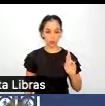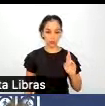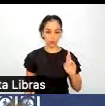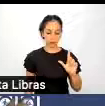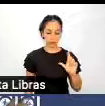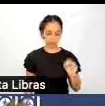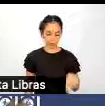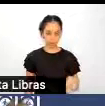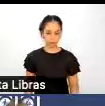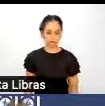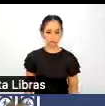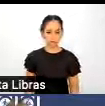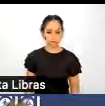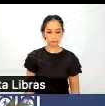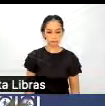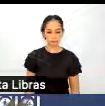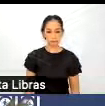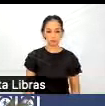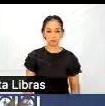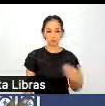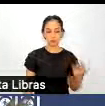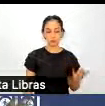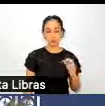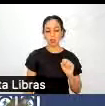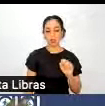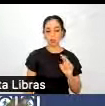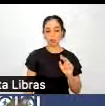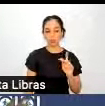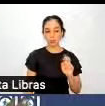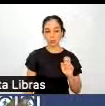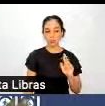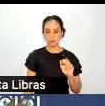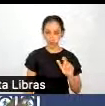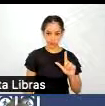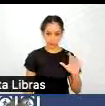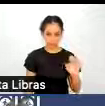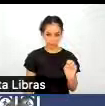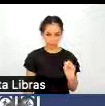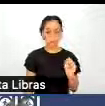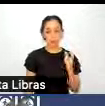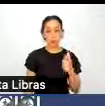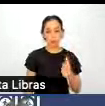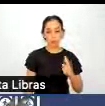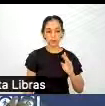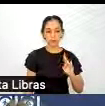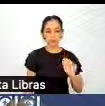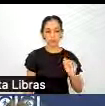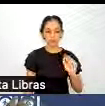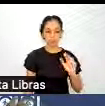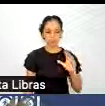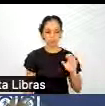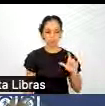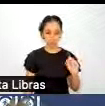Bom, o programa da Superías em Barcelona, ele é um programa já bastante... Hoje em dia ele é